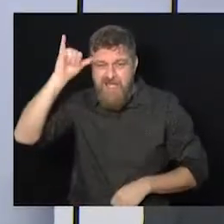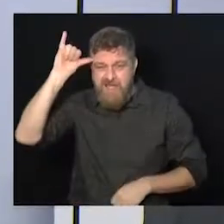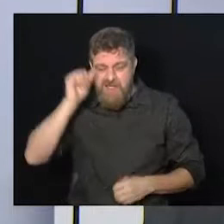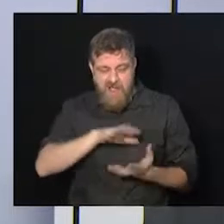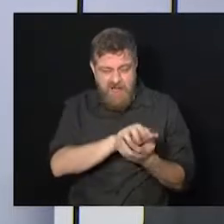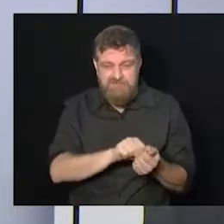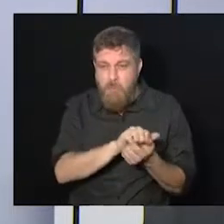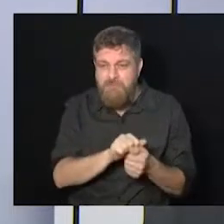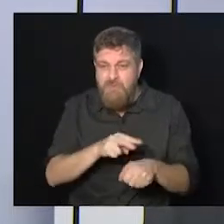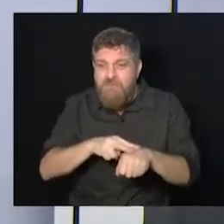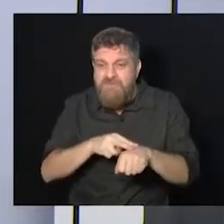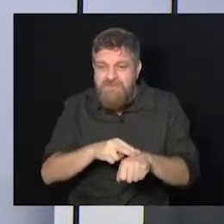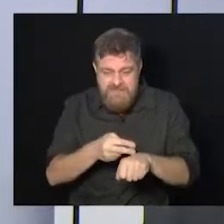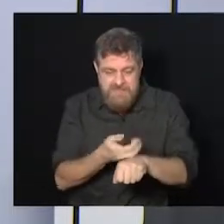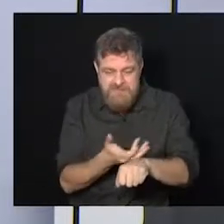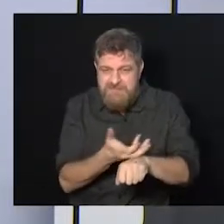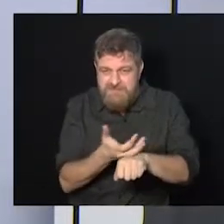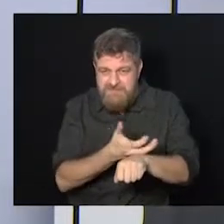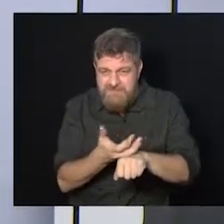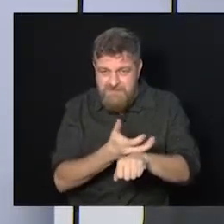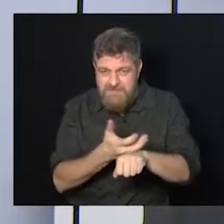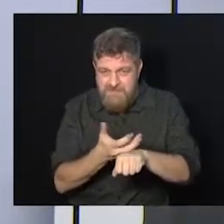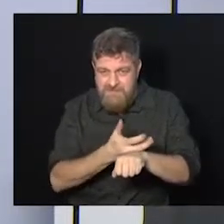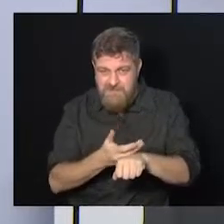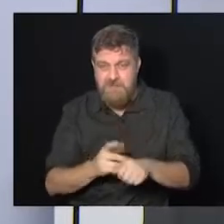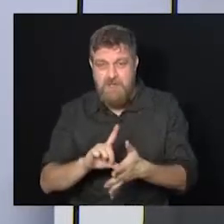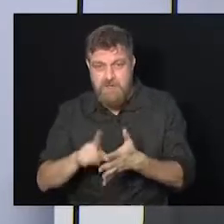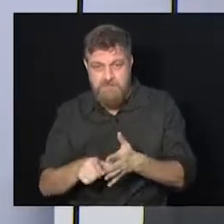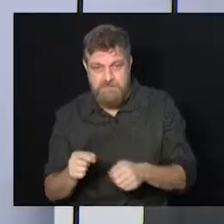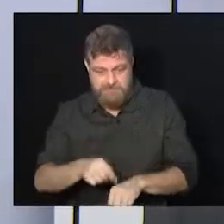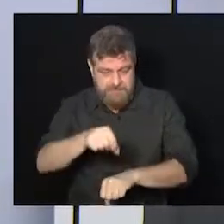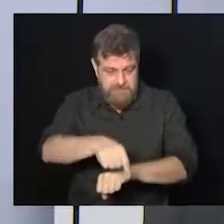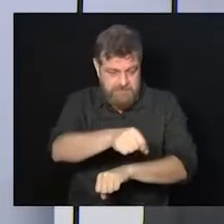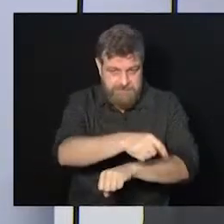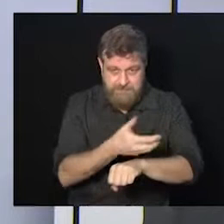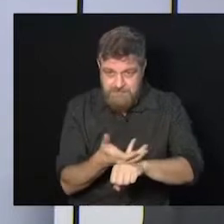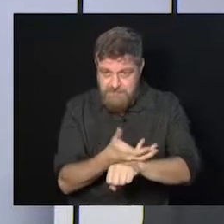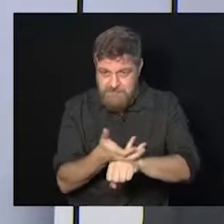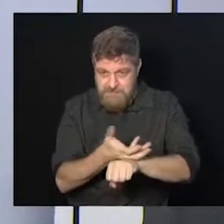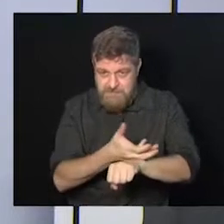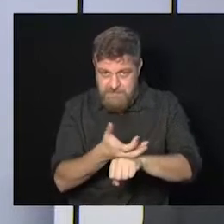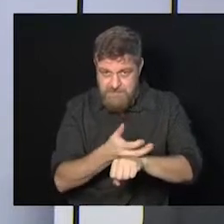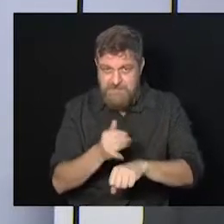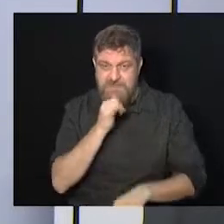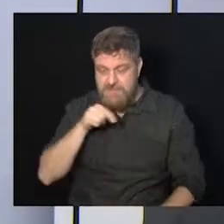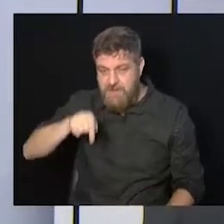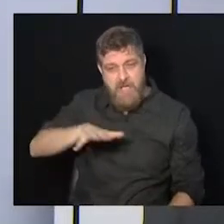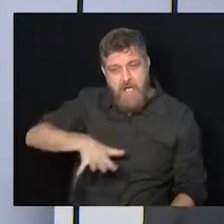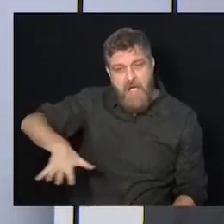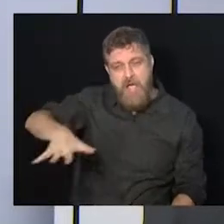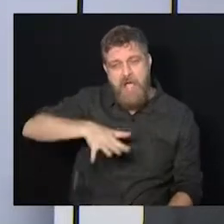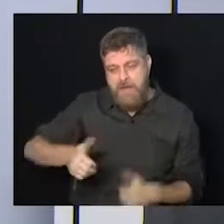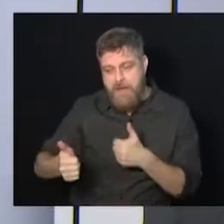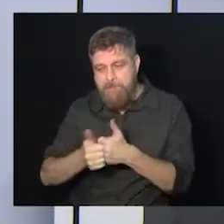que são plantadas, elas mesmo quando essas espécies são plantadas em Mata Atlântica, por exemplo, em área de Mata